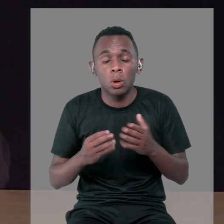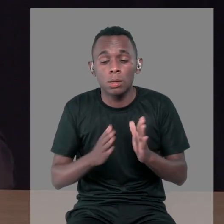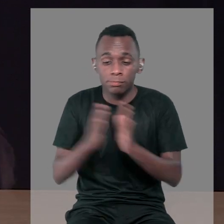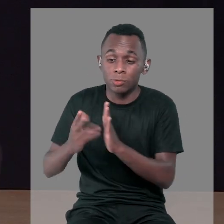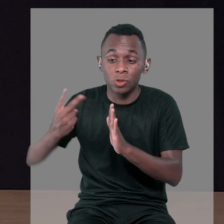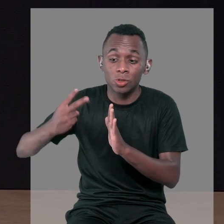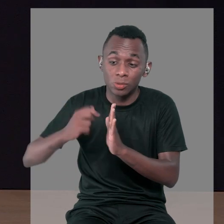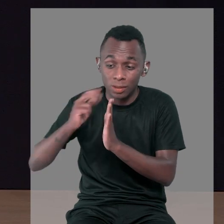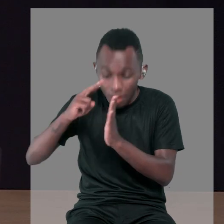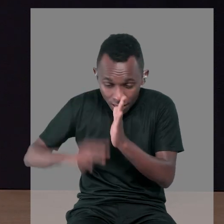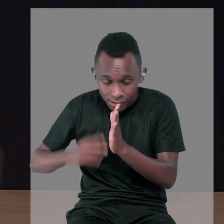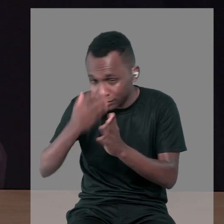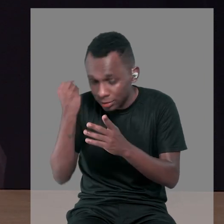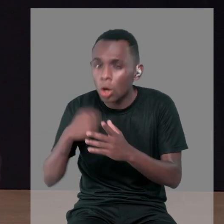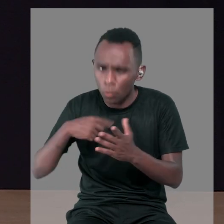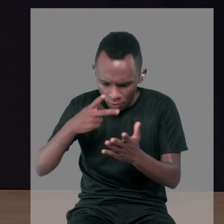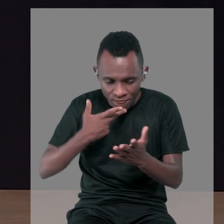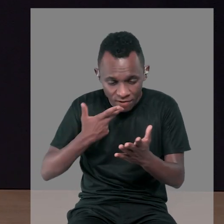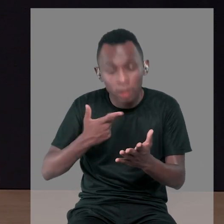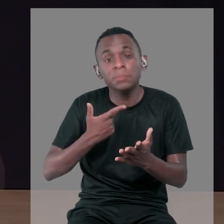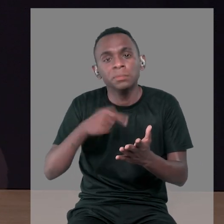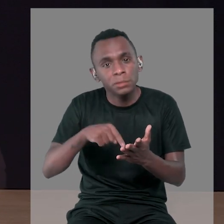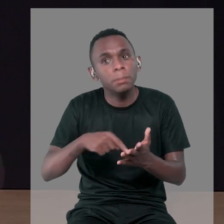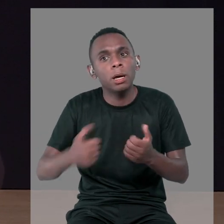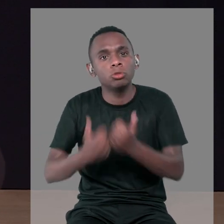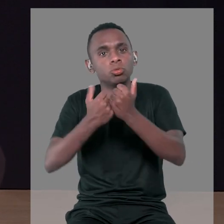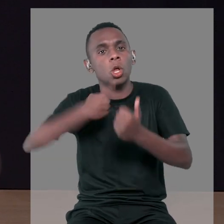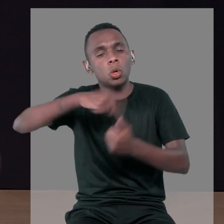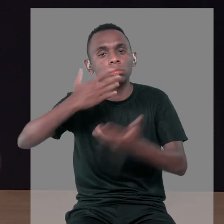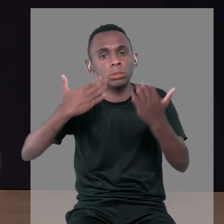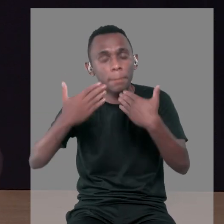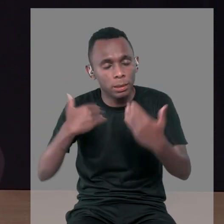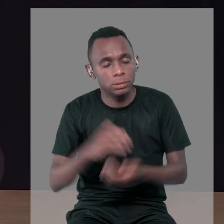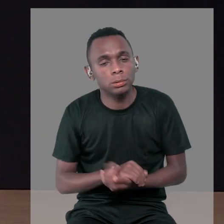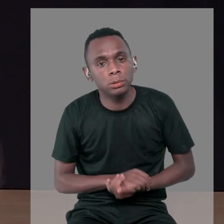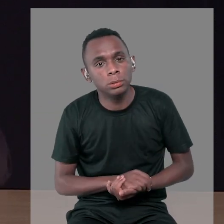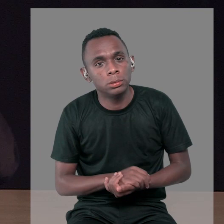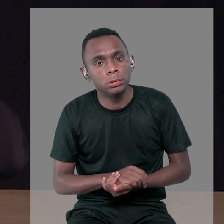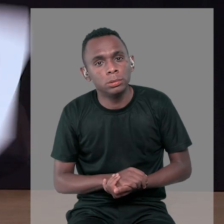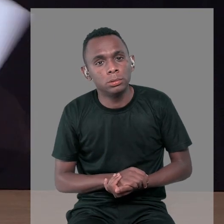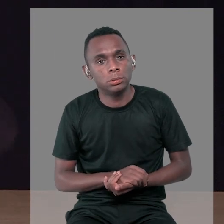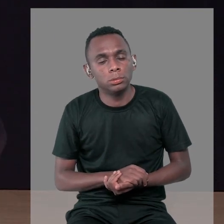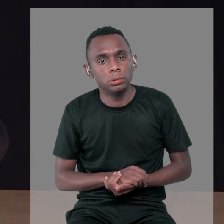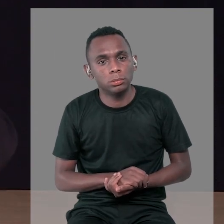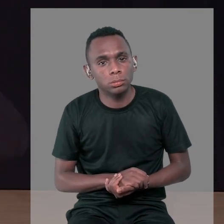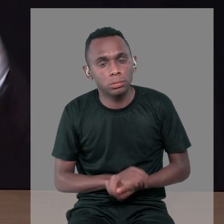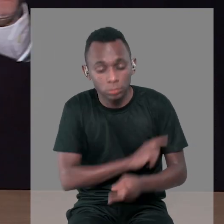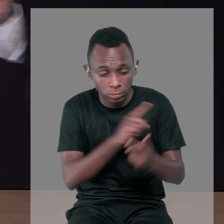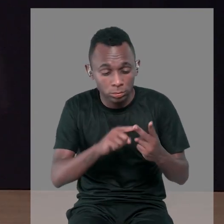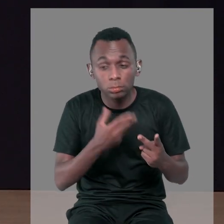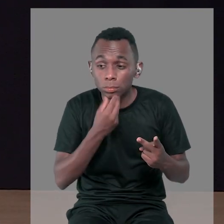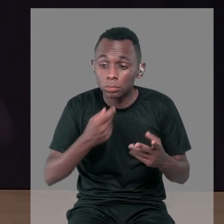partezinha, porque ajuda na nossa conversa, porque o Montesquieu, ele que é o homem do comércio, ele que é o